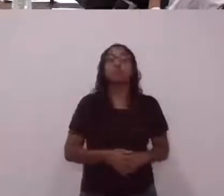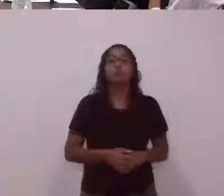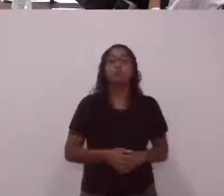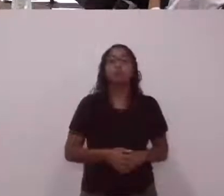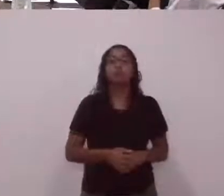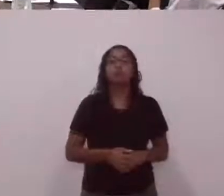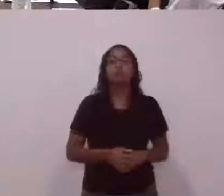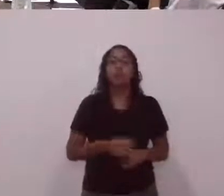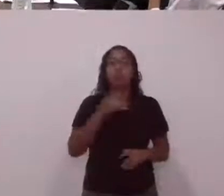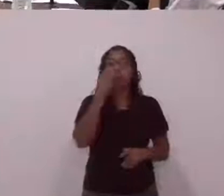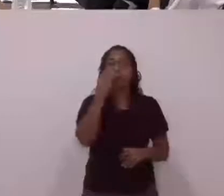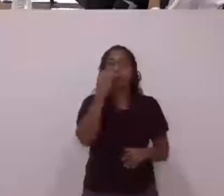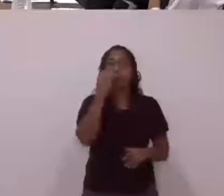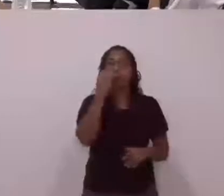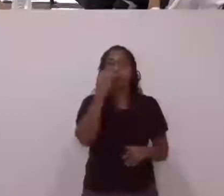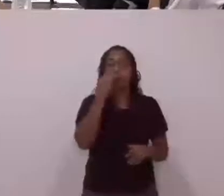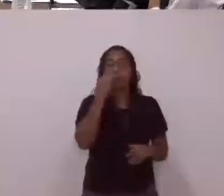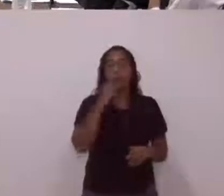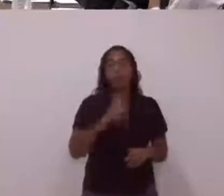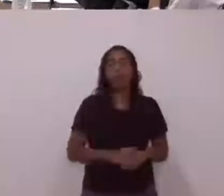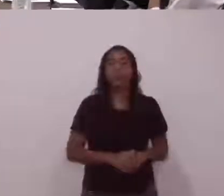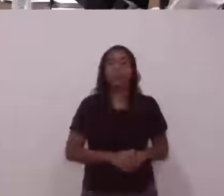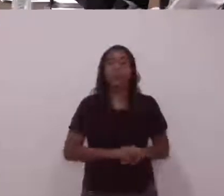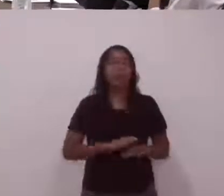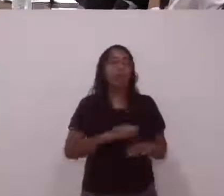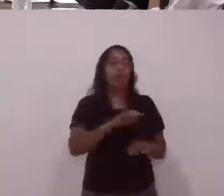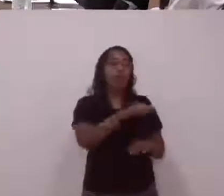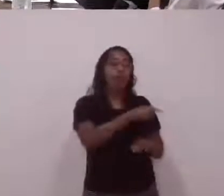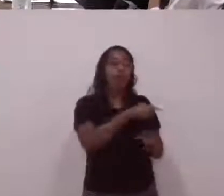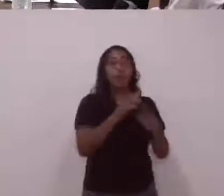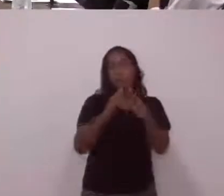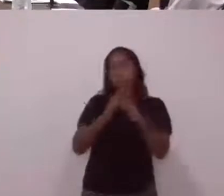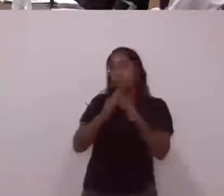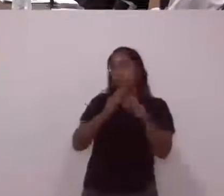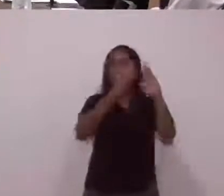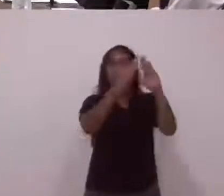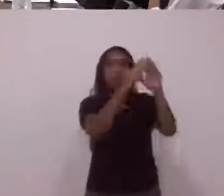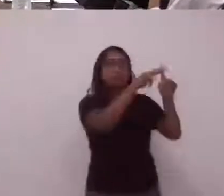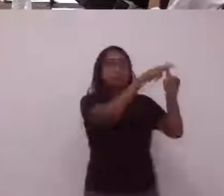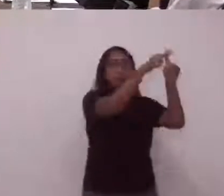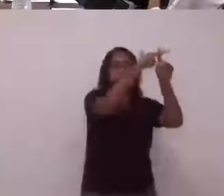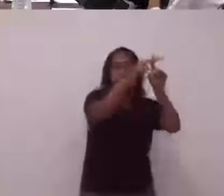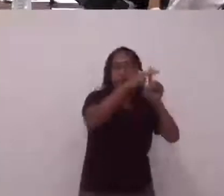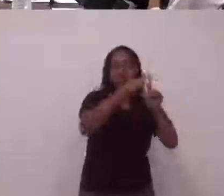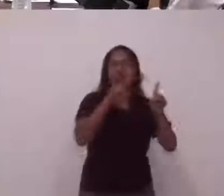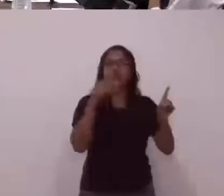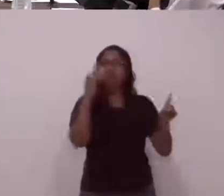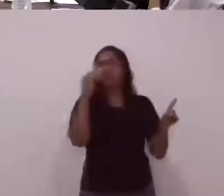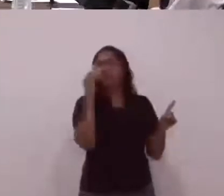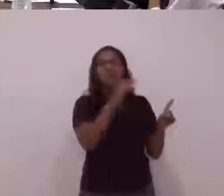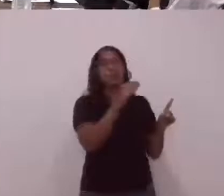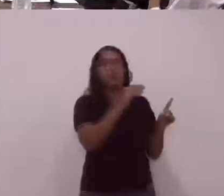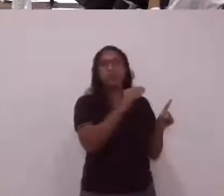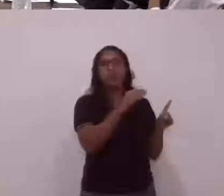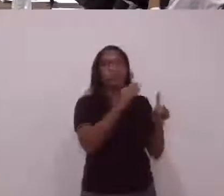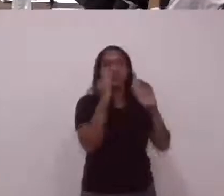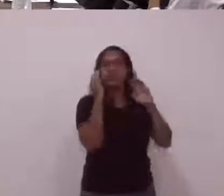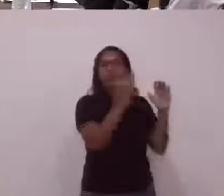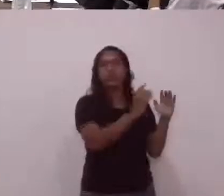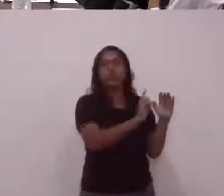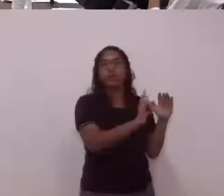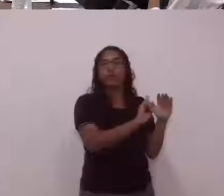Porém, ignorando as diretrizes de adequação do espaço físico, encaminhadas em setembro de 2016,